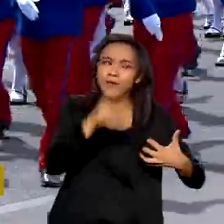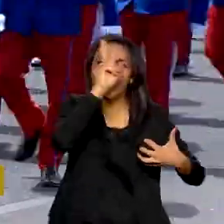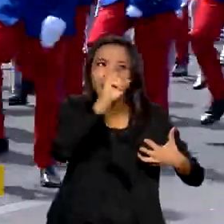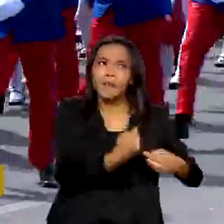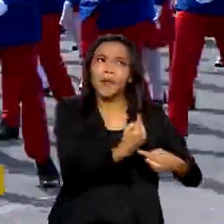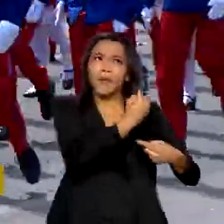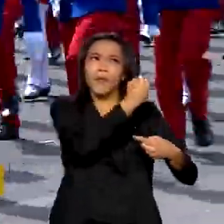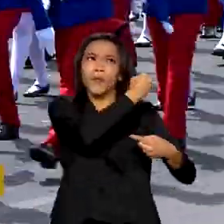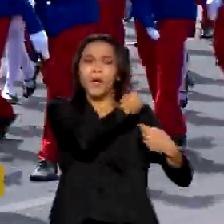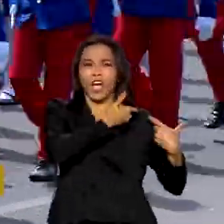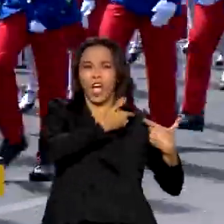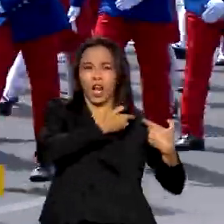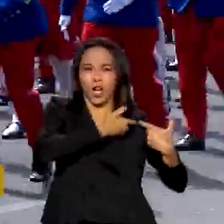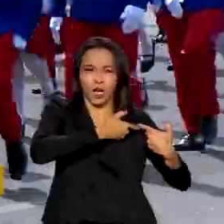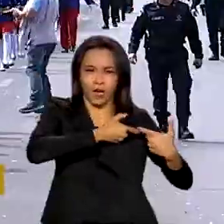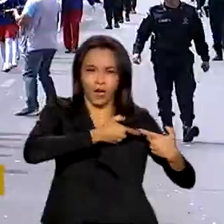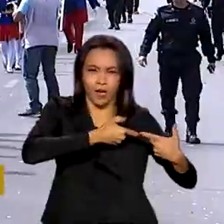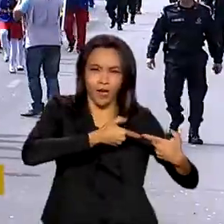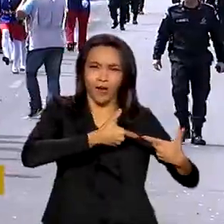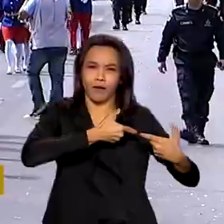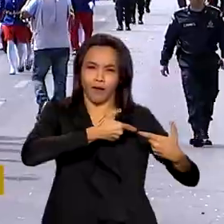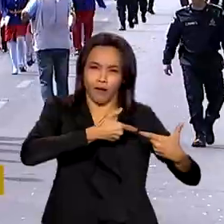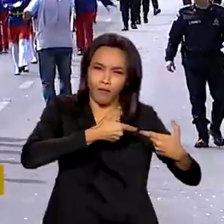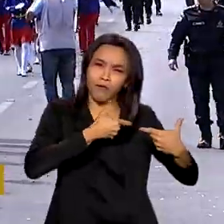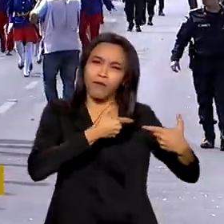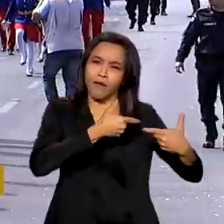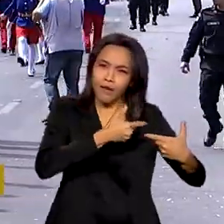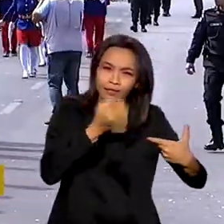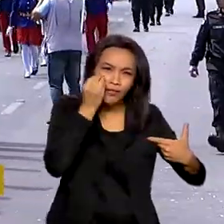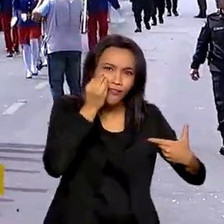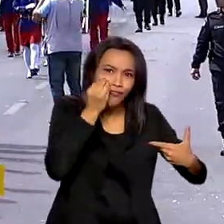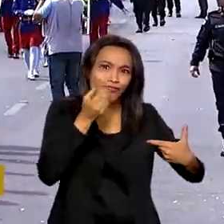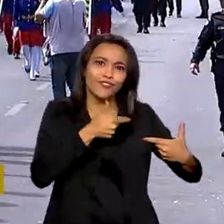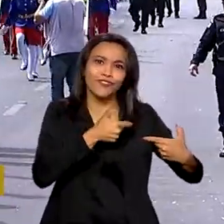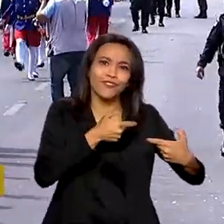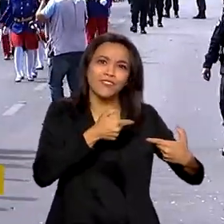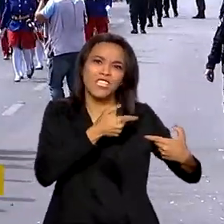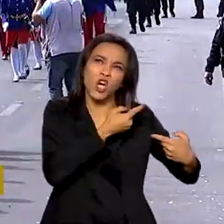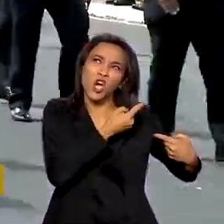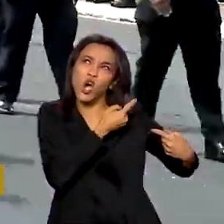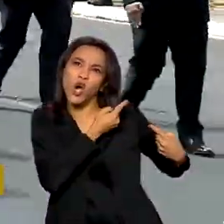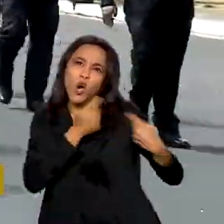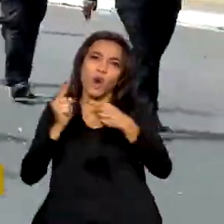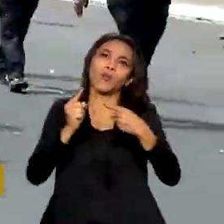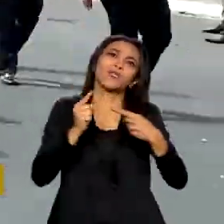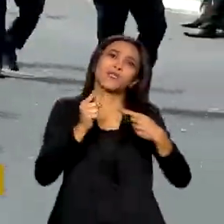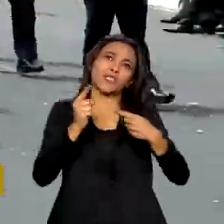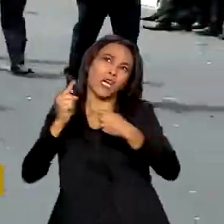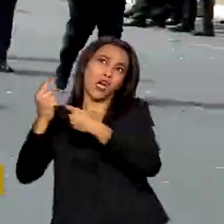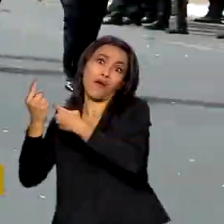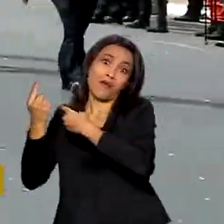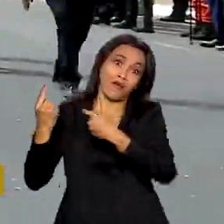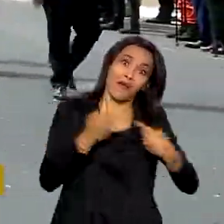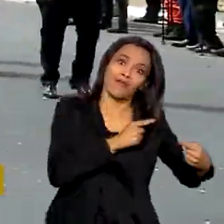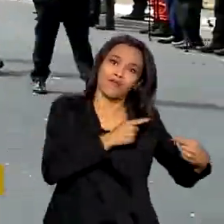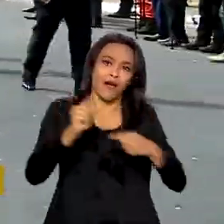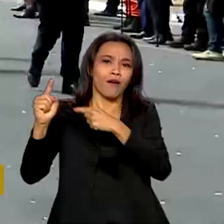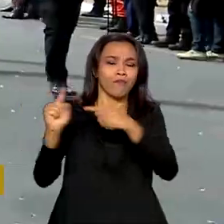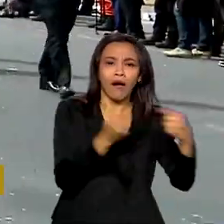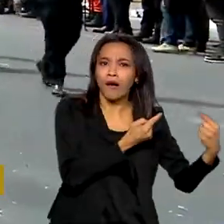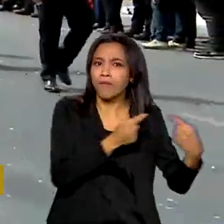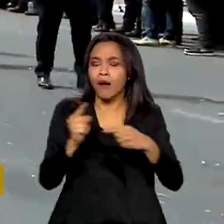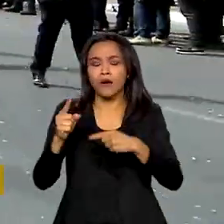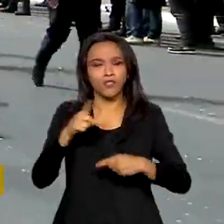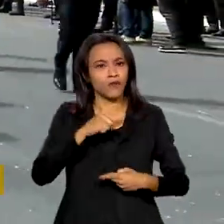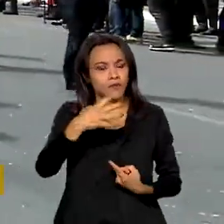batalhas que houveram ali, tentativas, né, de ir contra a independência. Nós tivemos na Bahia, nós tivemos